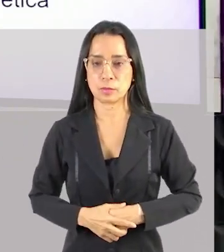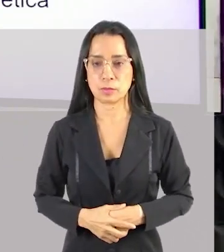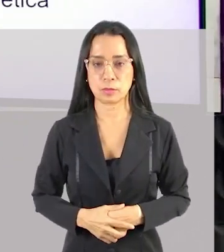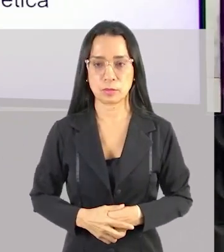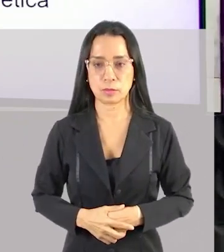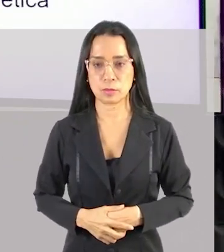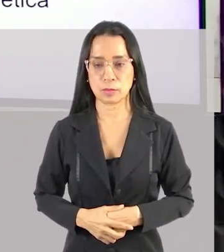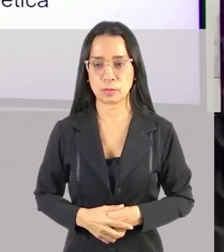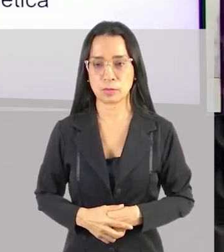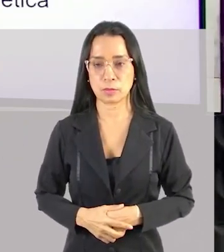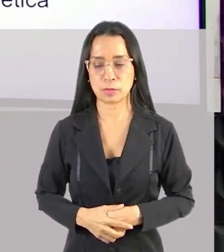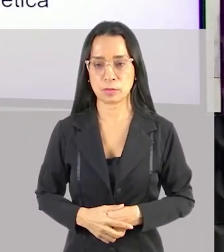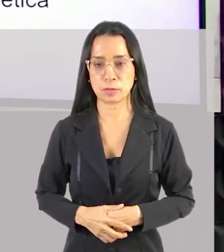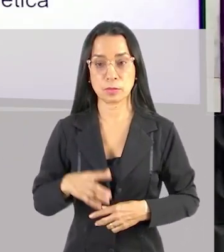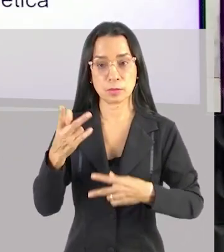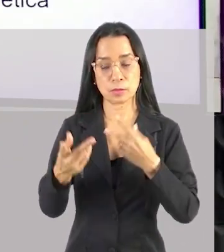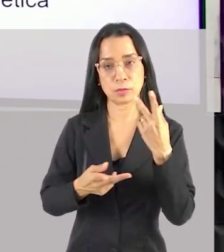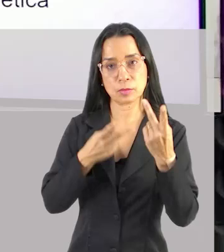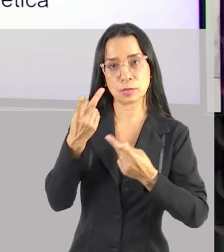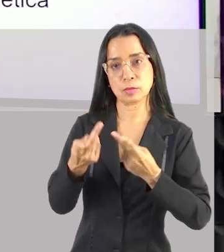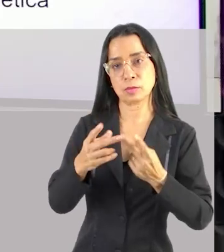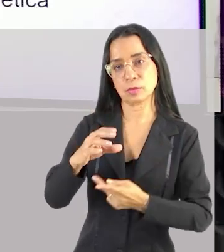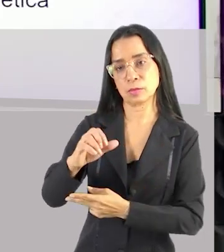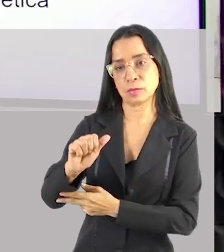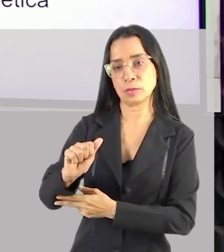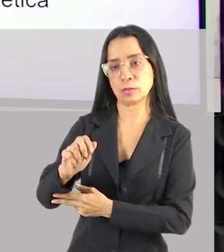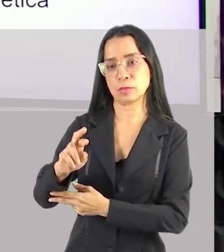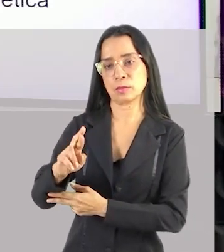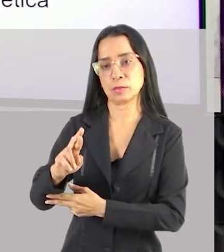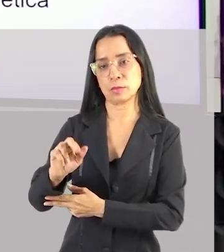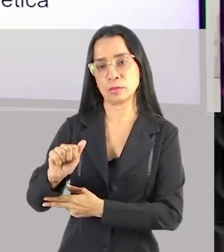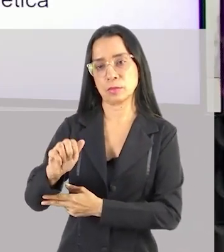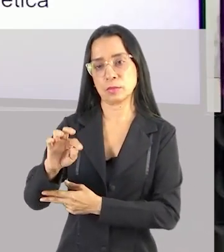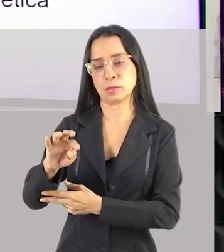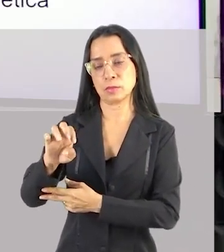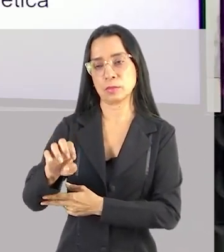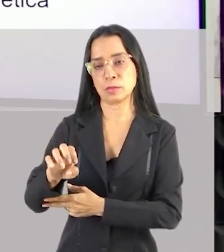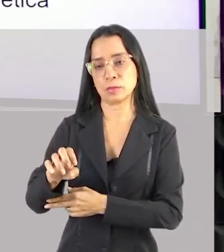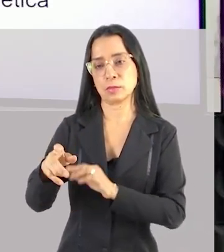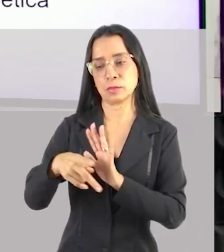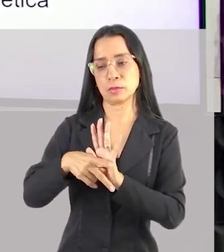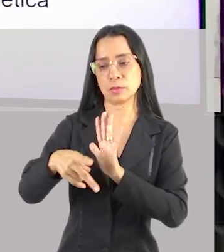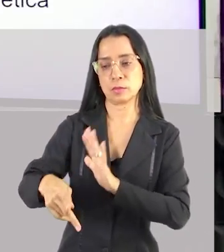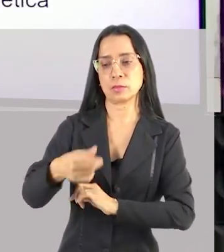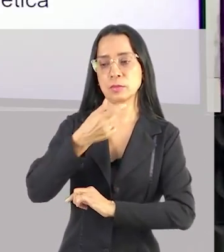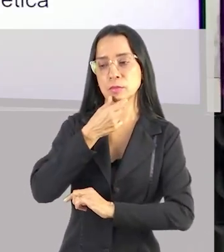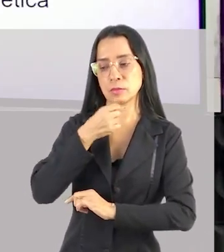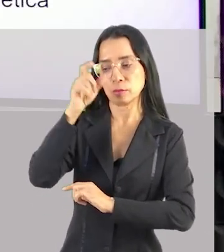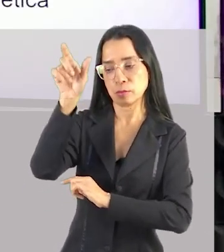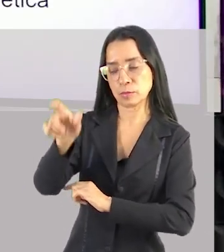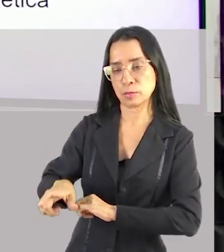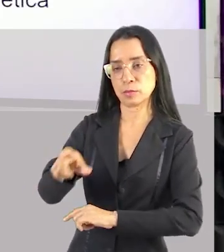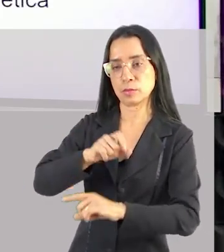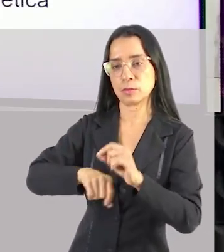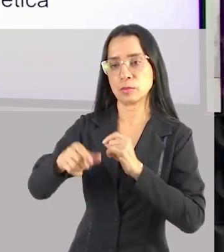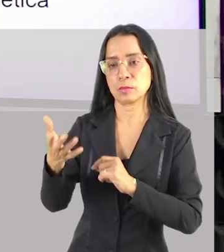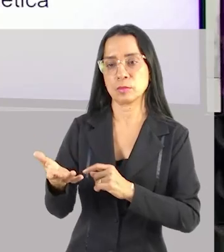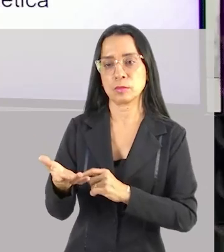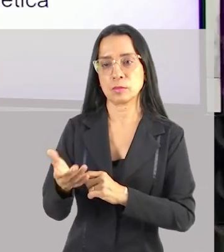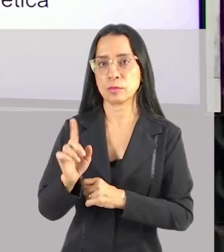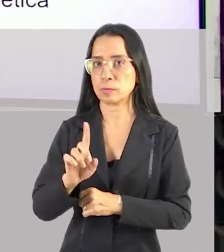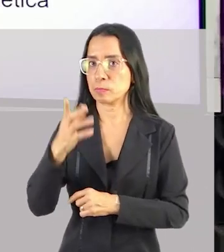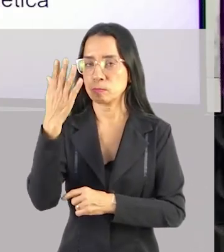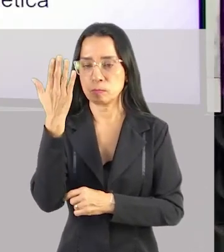Ao falar do caráter de um homem, não dizemos que ele é sábio ou que possui entendimento, mas que